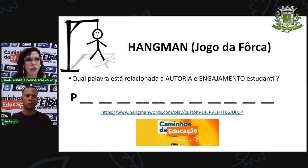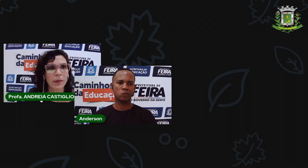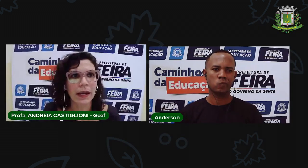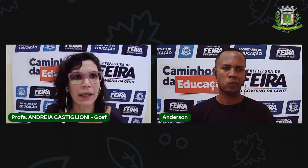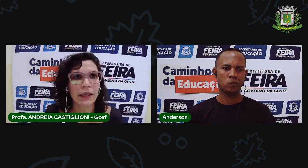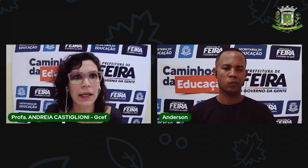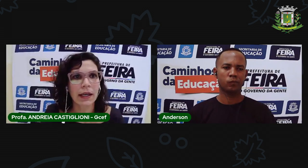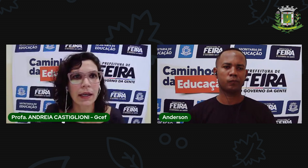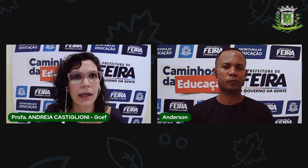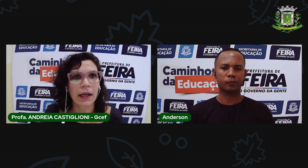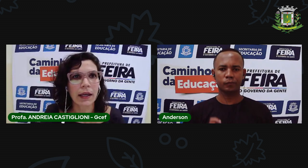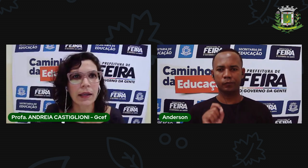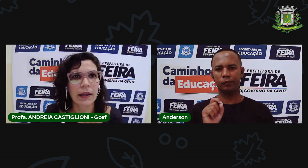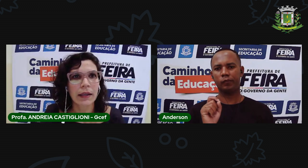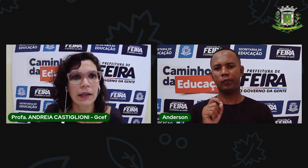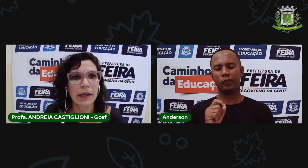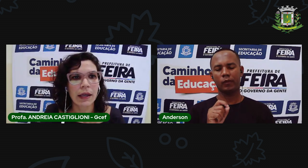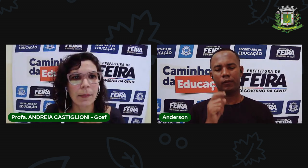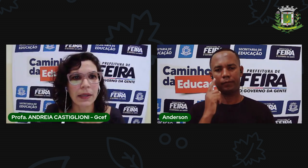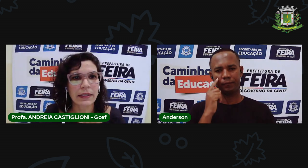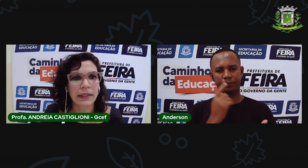Vamos ver, deixa eu parar aqui a